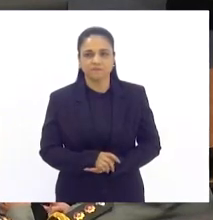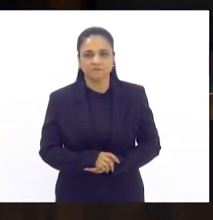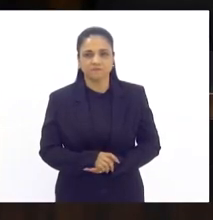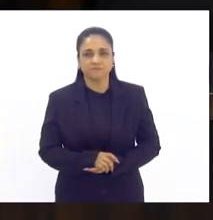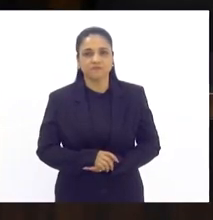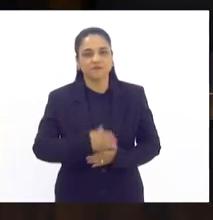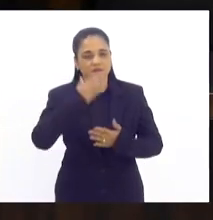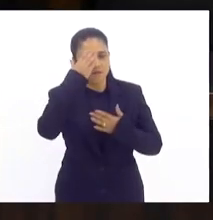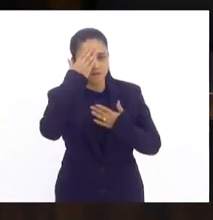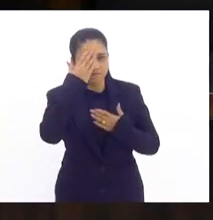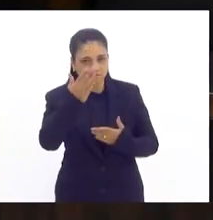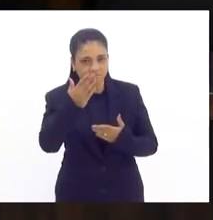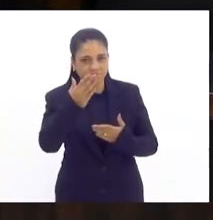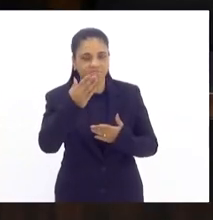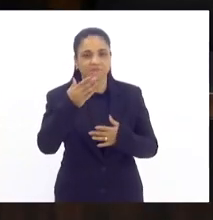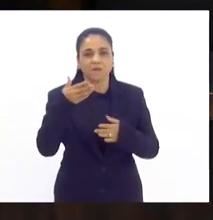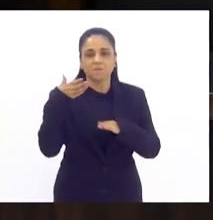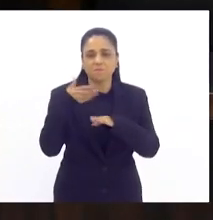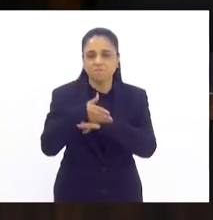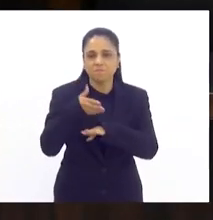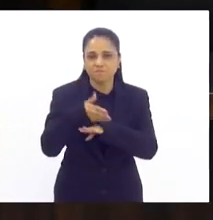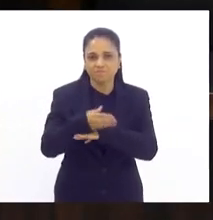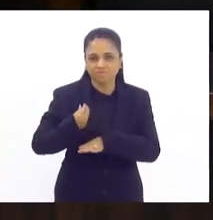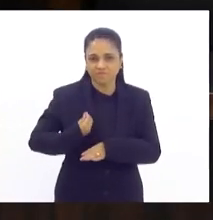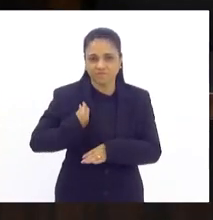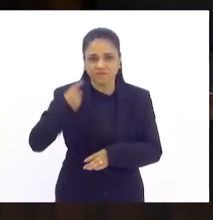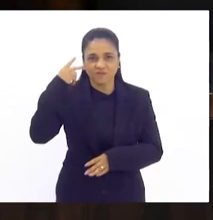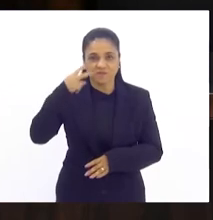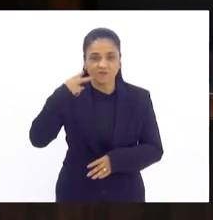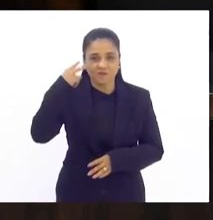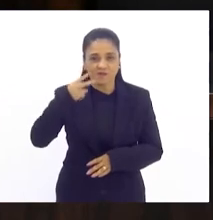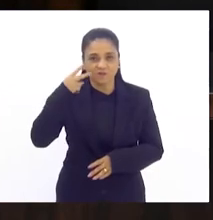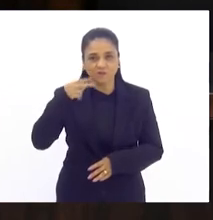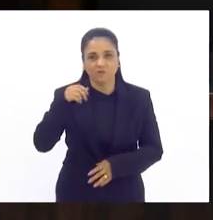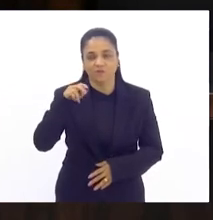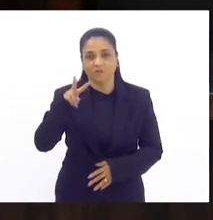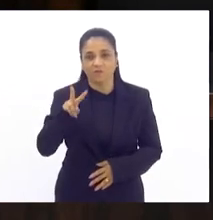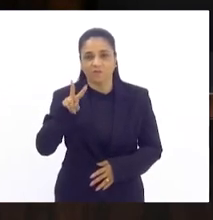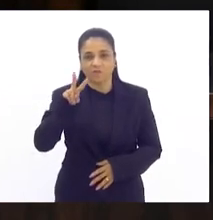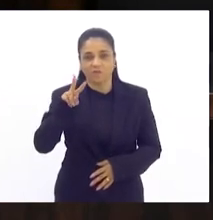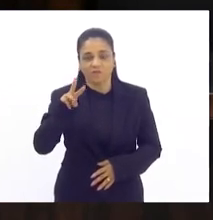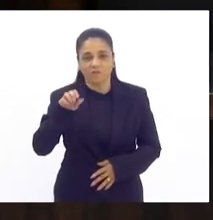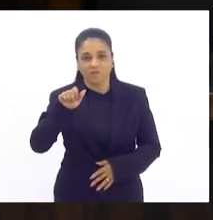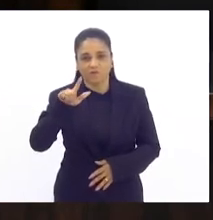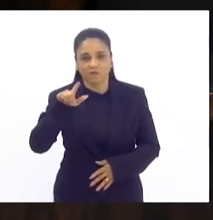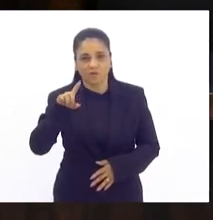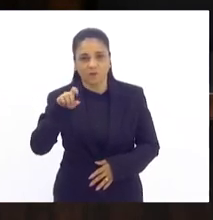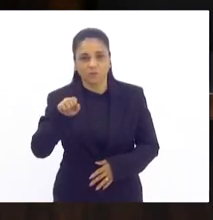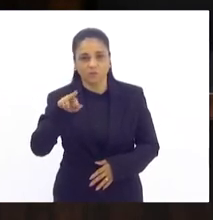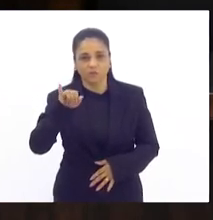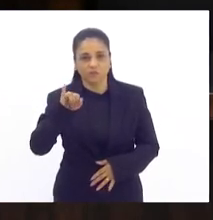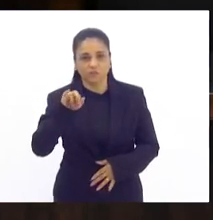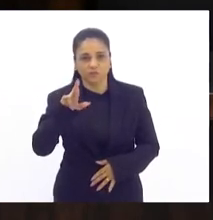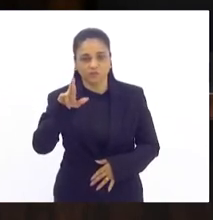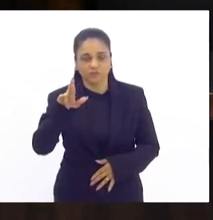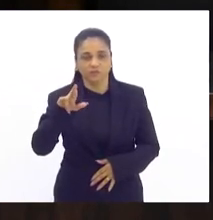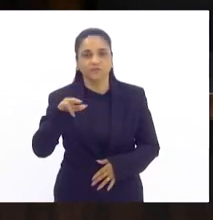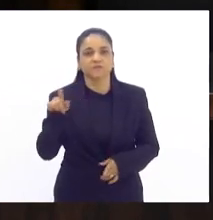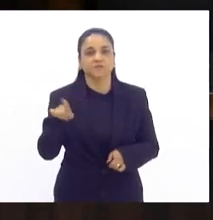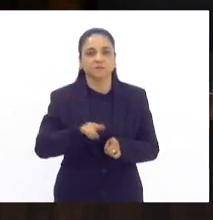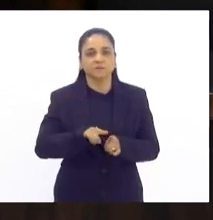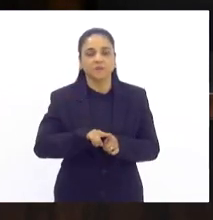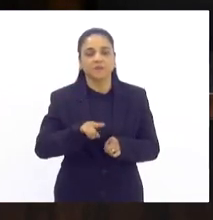Quero agradecer também aqui a presença do nosso vereador Valdir Brazão e a presença do Álvaro Costa, irmão.